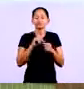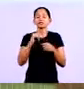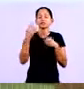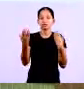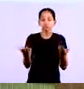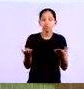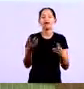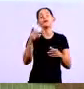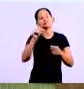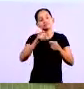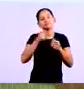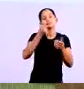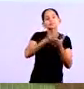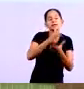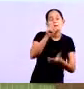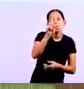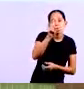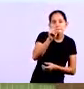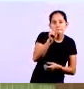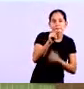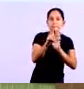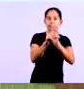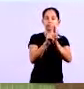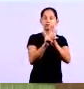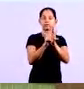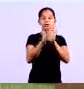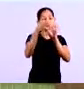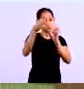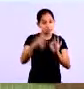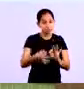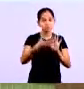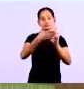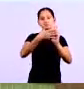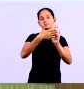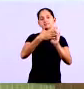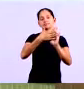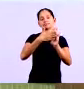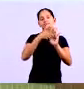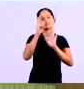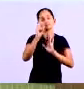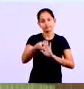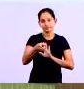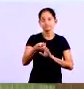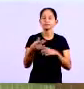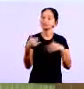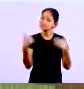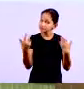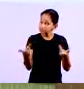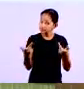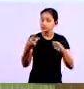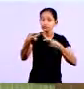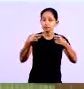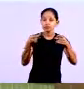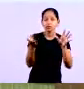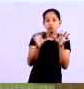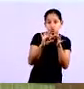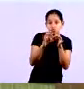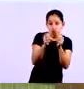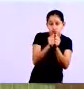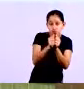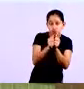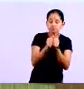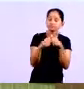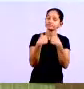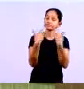o menor valor possível dentro da legalidade. Isso é planejamento tributário. Vendo pela parte do contribuinte. Tinha